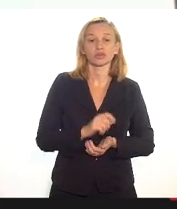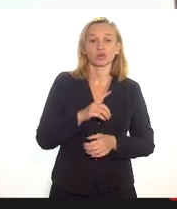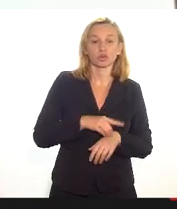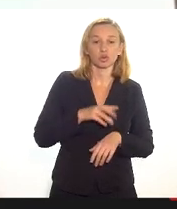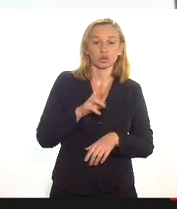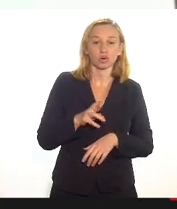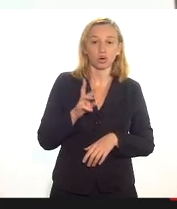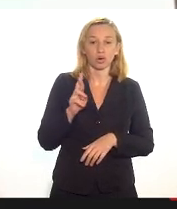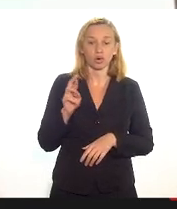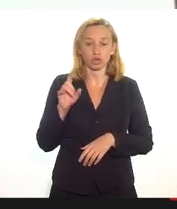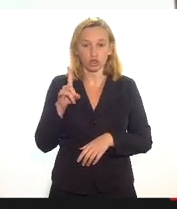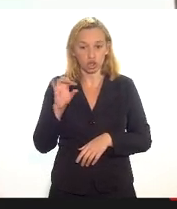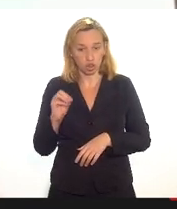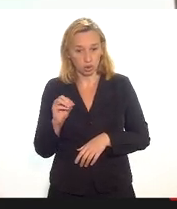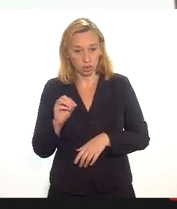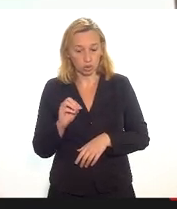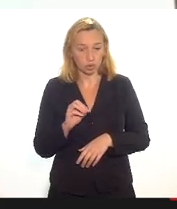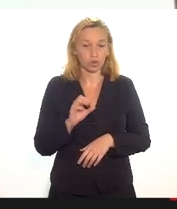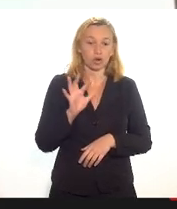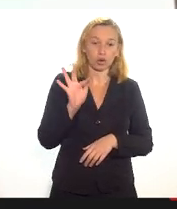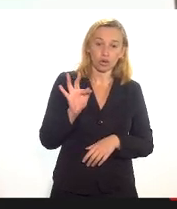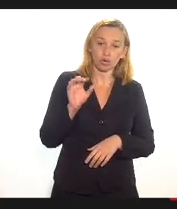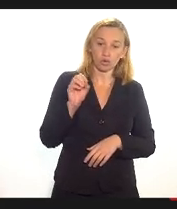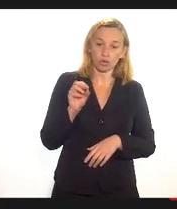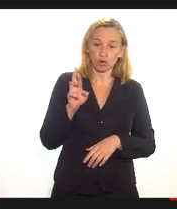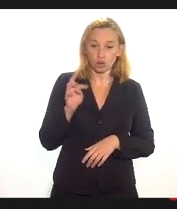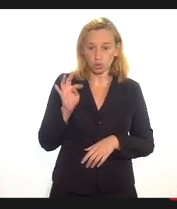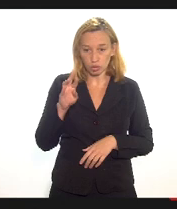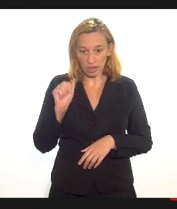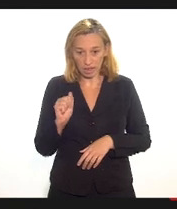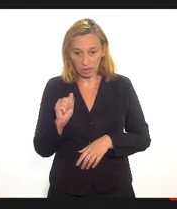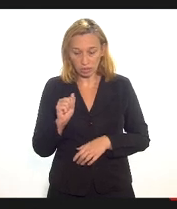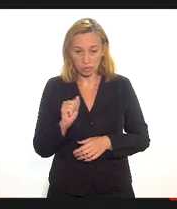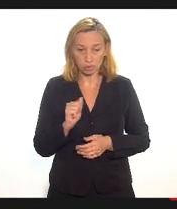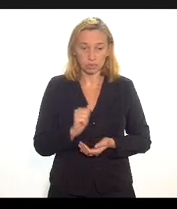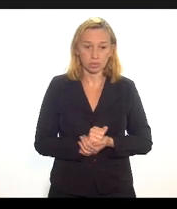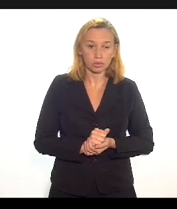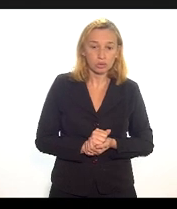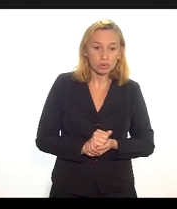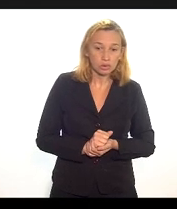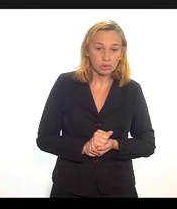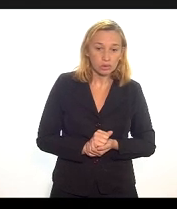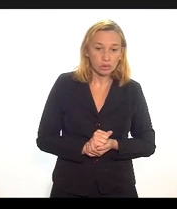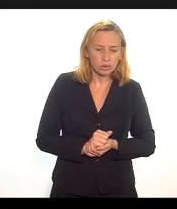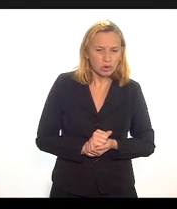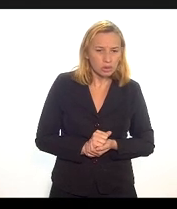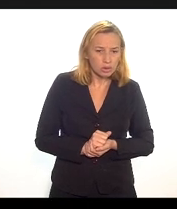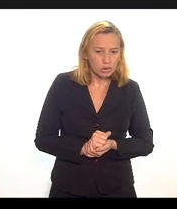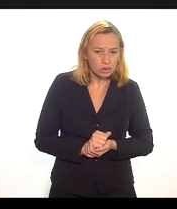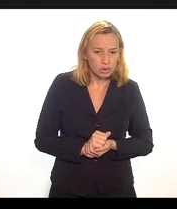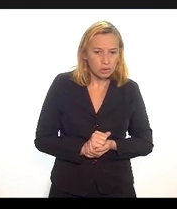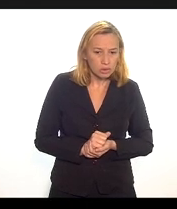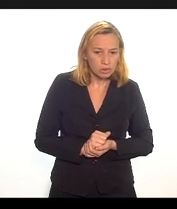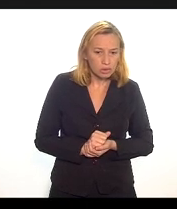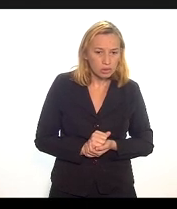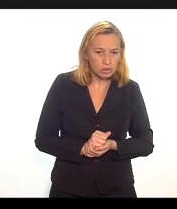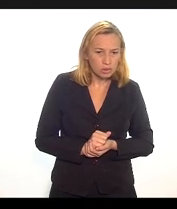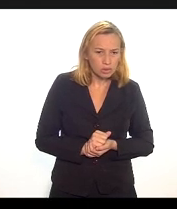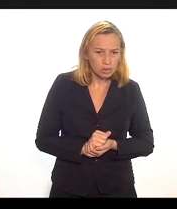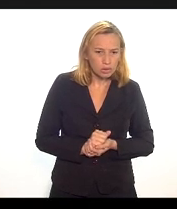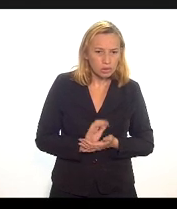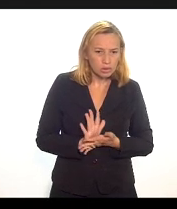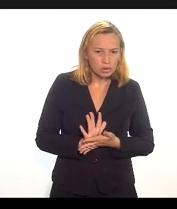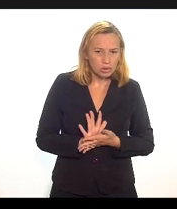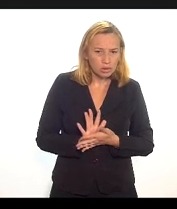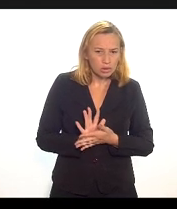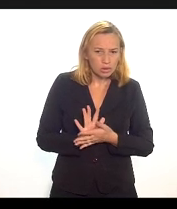Rodrigo, doutor Fortunato. Começou que não pode não ser sempre efetivo. Já falei que é do efetivo. Função é sempre efetivo. Por